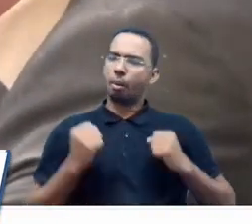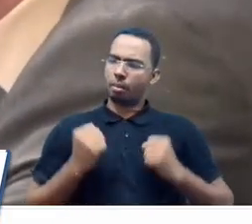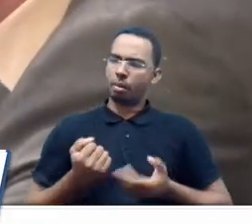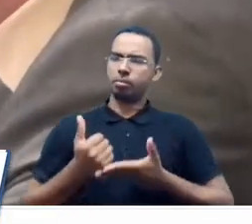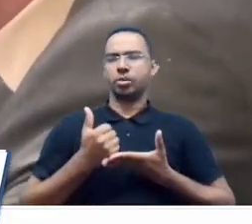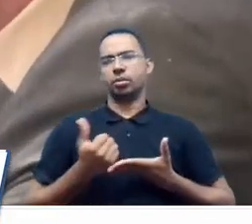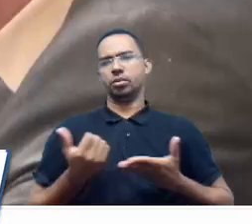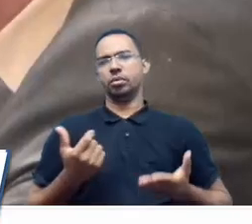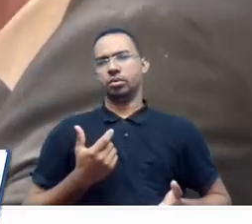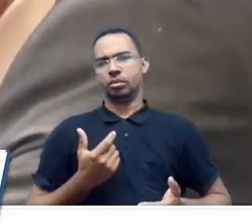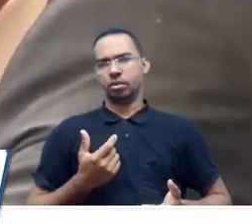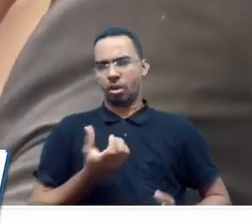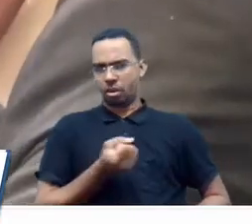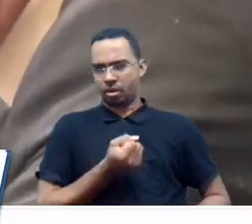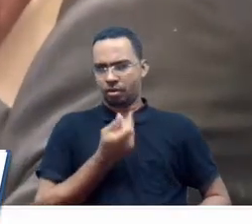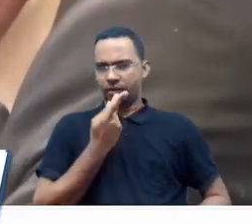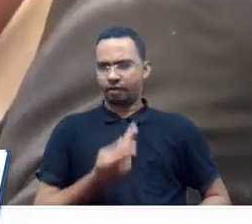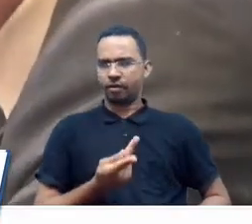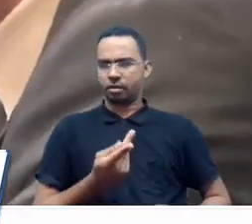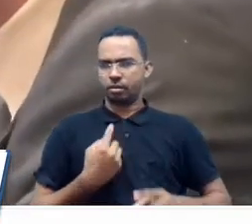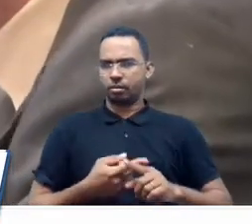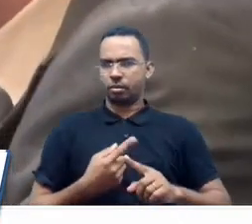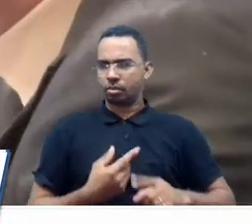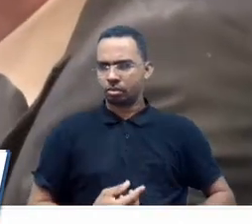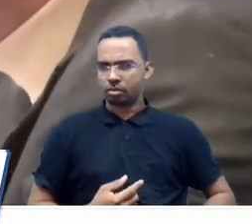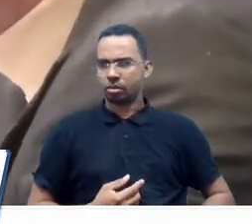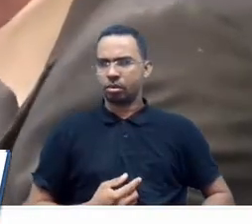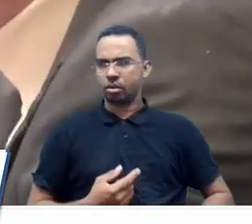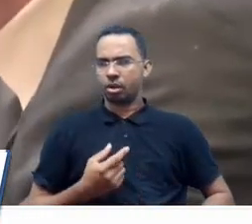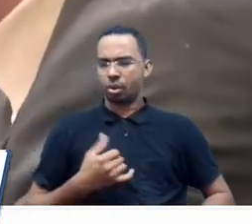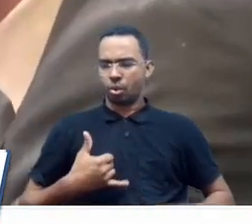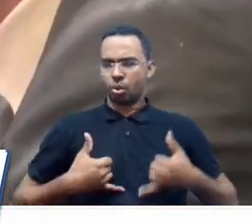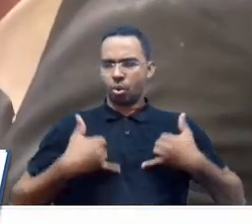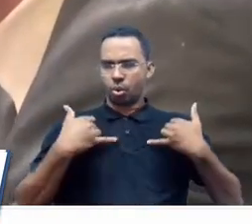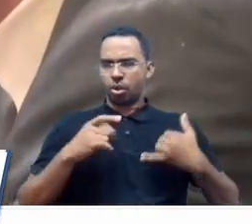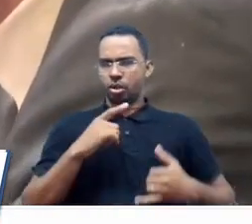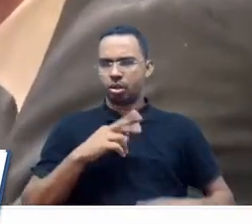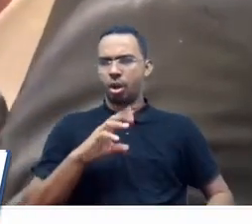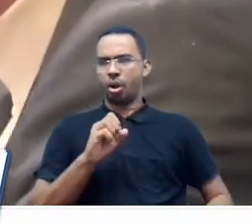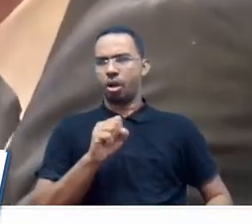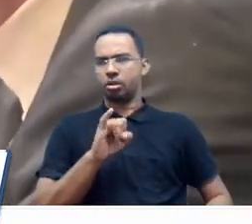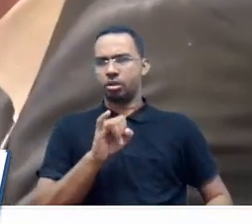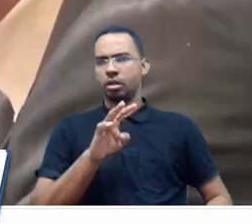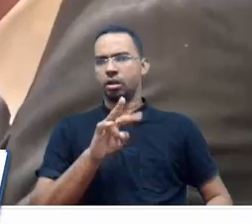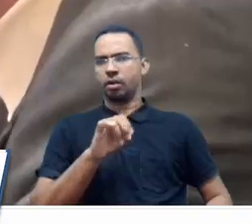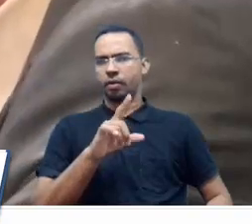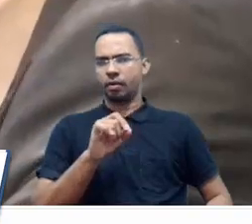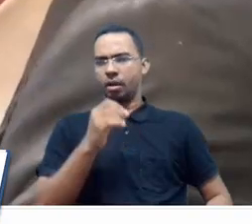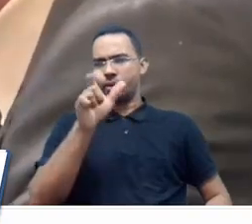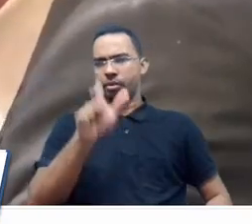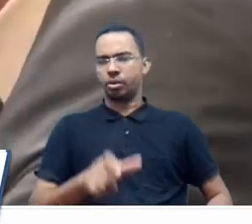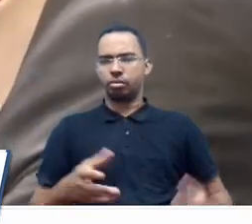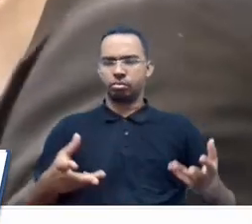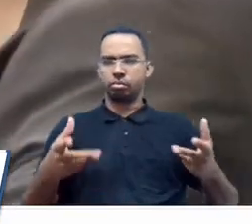É covarde quem faz isso, sabe por quê? Eu tenho orgulho de ter o Rosivaldo como meu assessor, que é um cara fantástico.